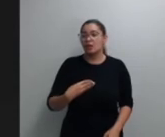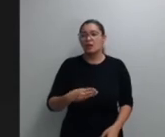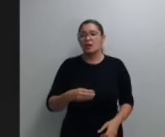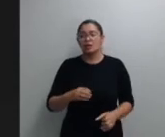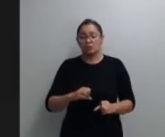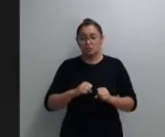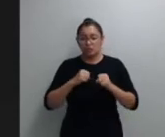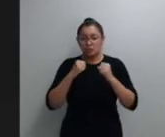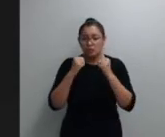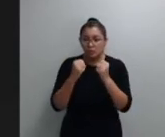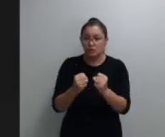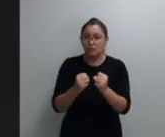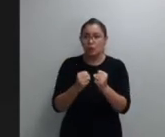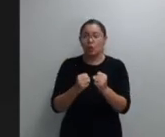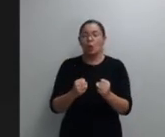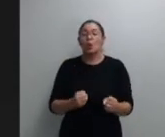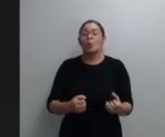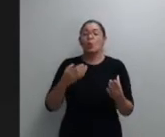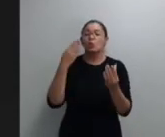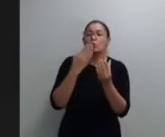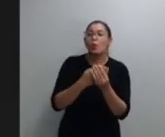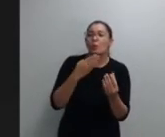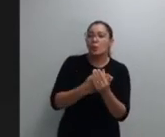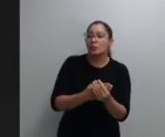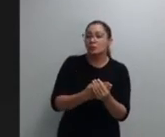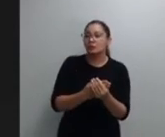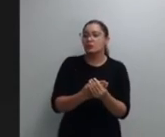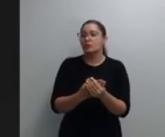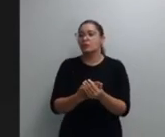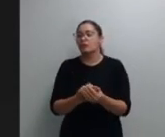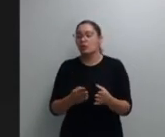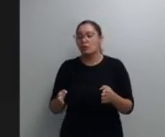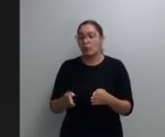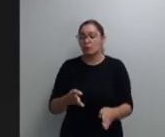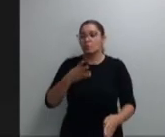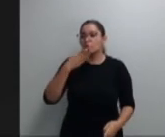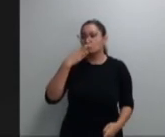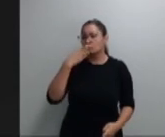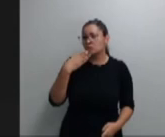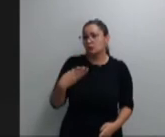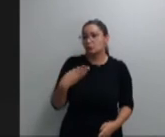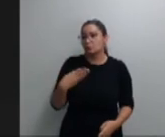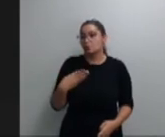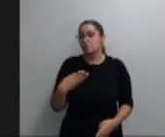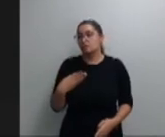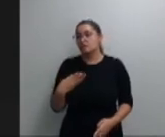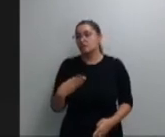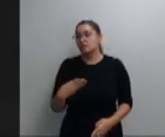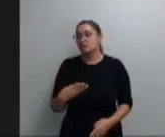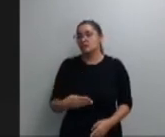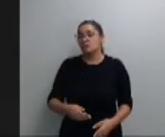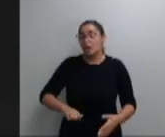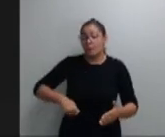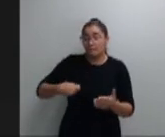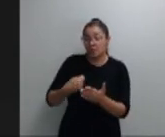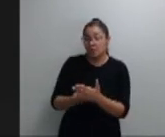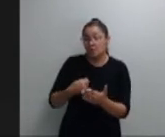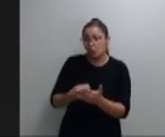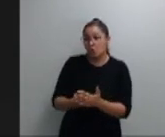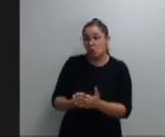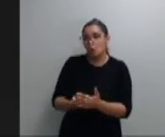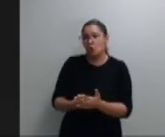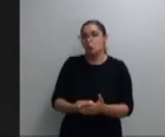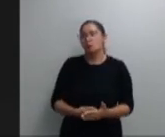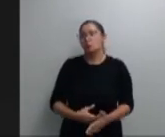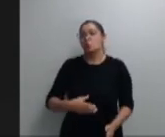ação ordinária como na ação cautelar foram pela procedência do pedido assentando-se na aplicabilidade da resolução CAD número